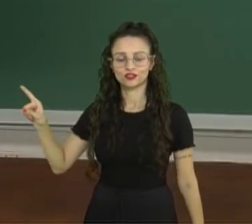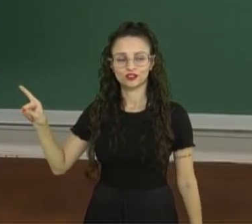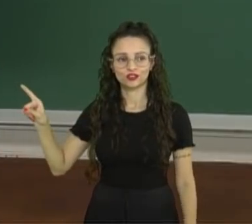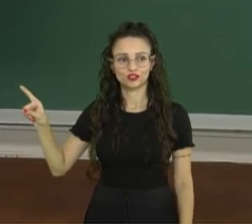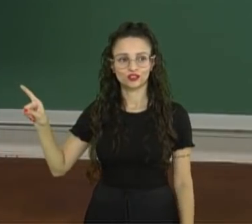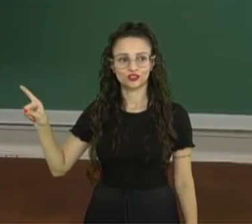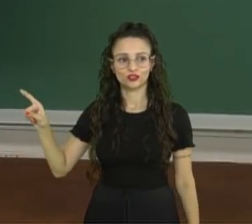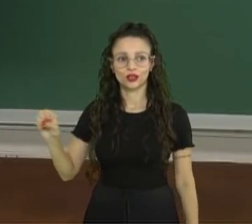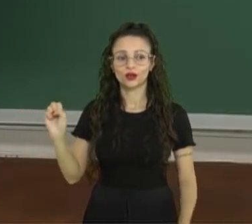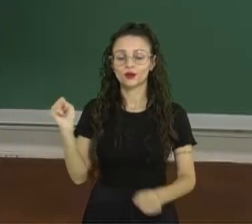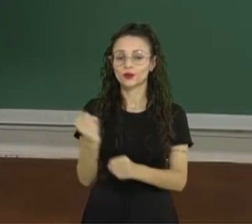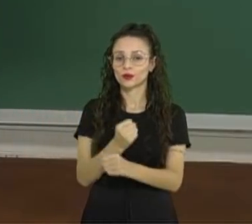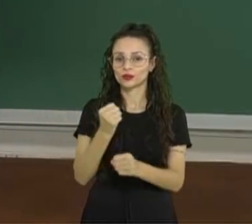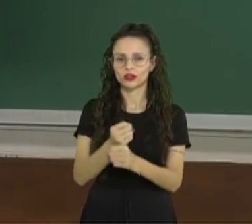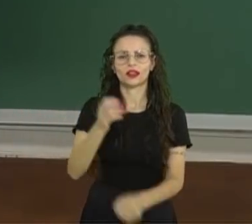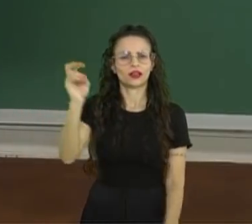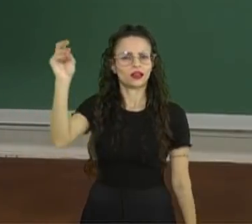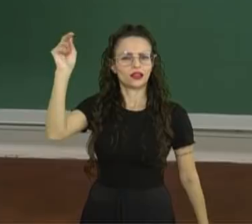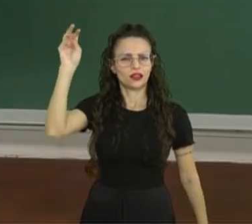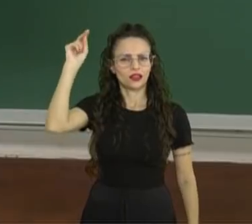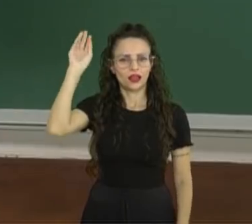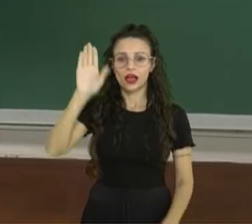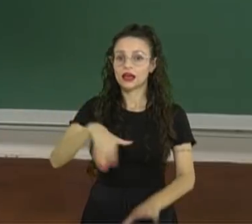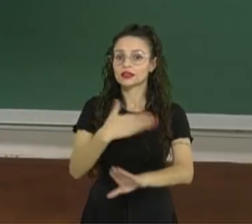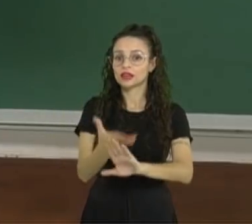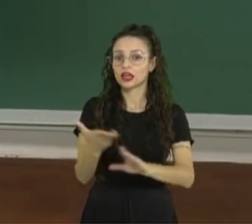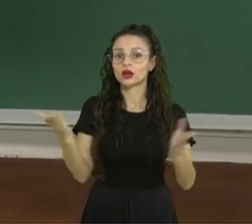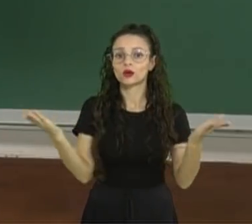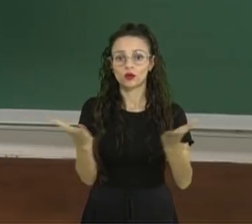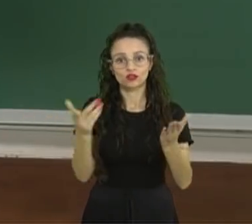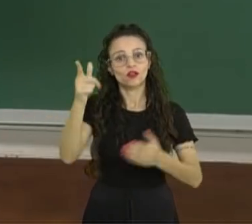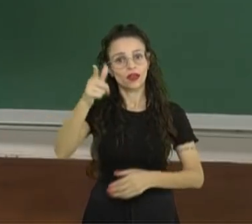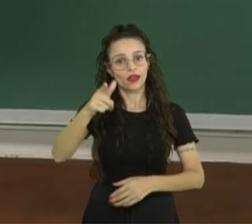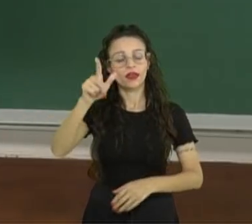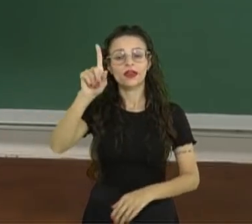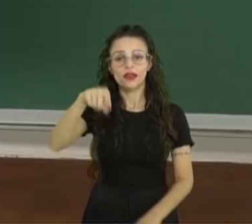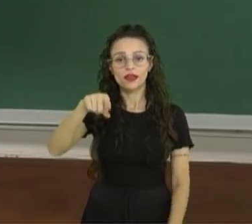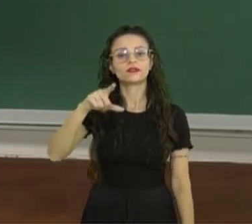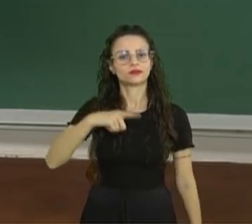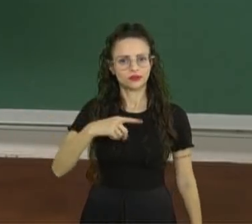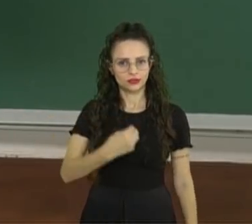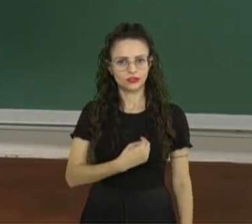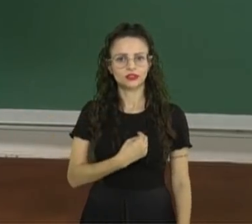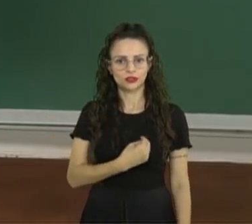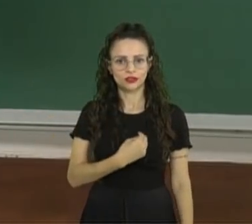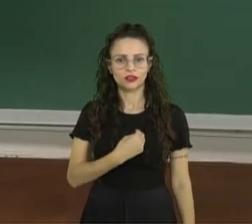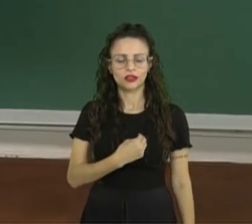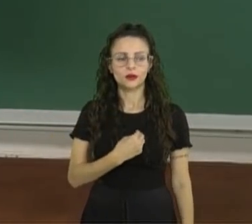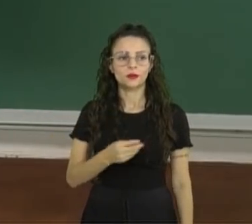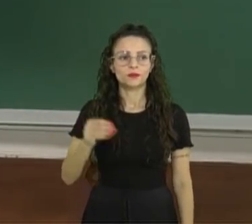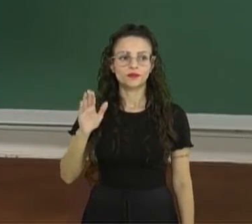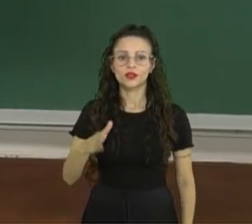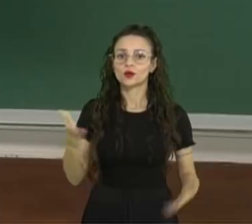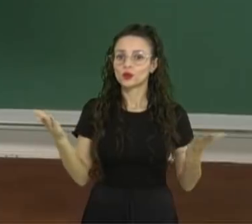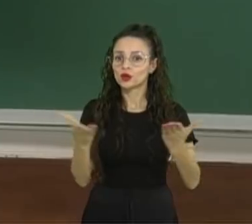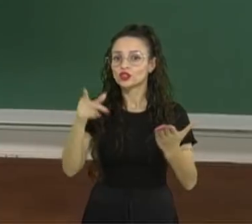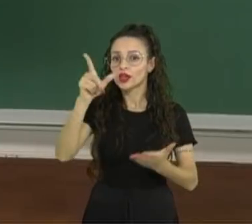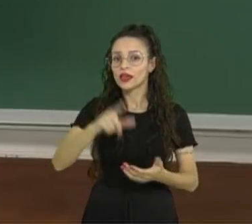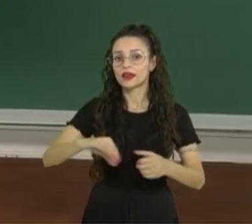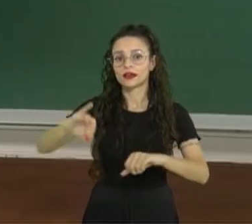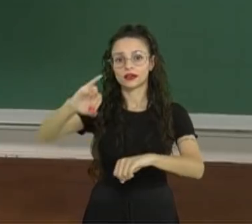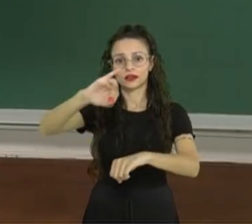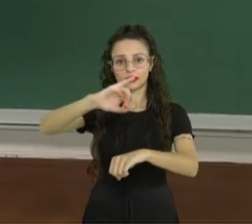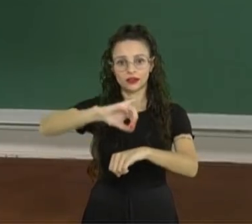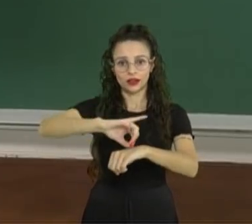construída na antiguidade, até hoje ela existe até hoje. Hoje ela é a